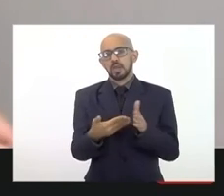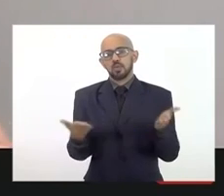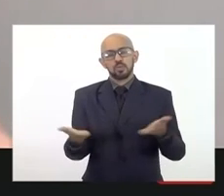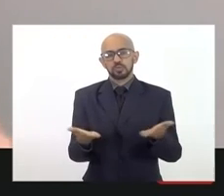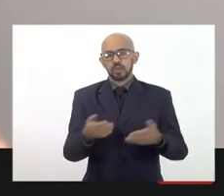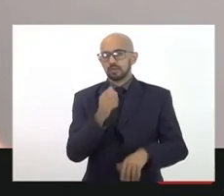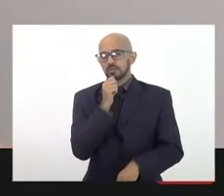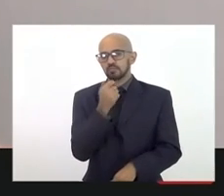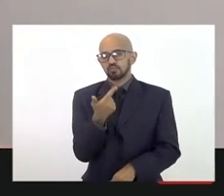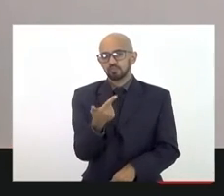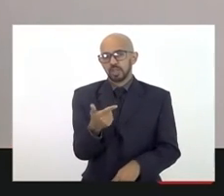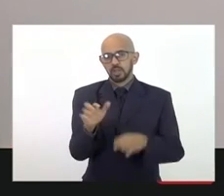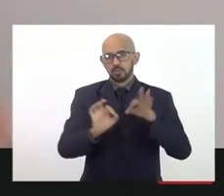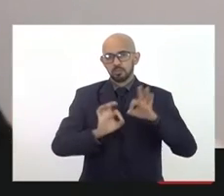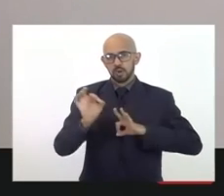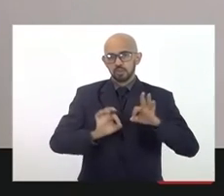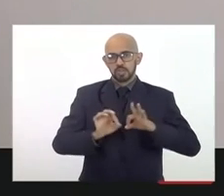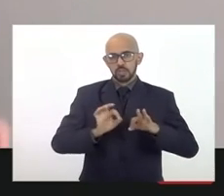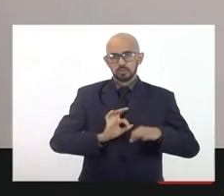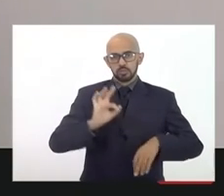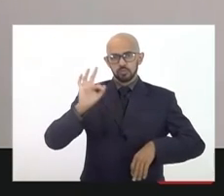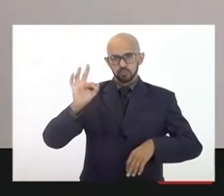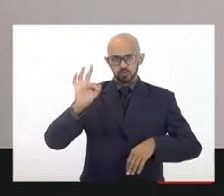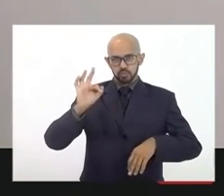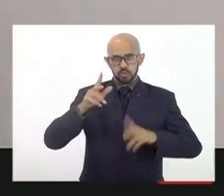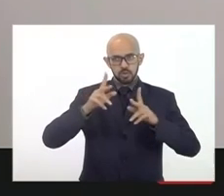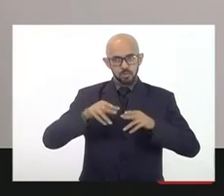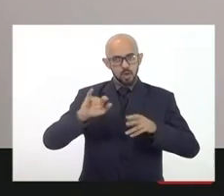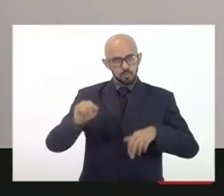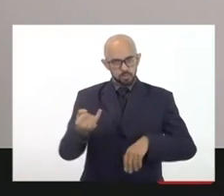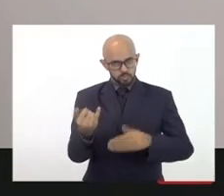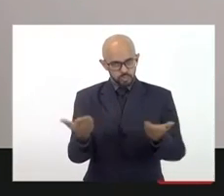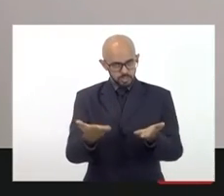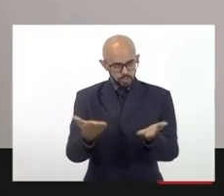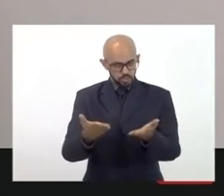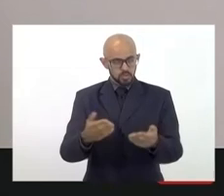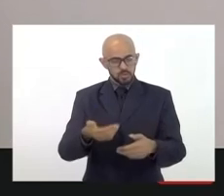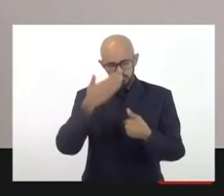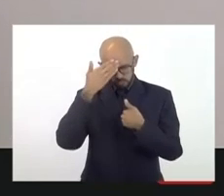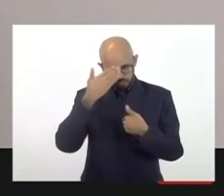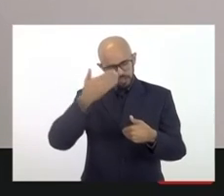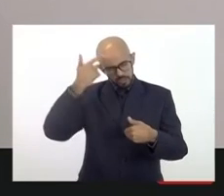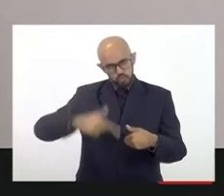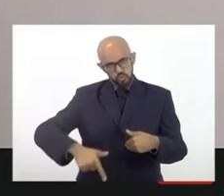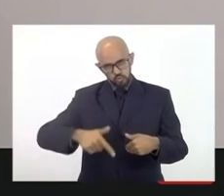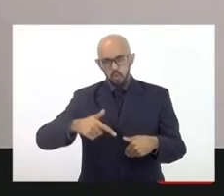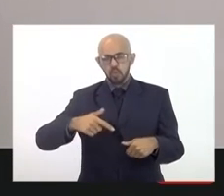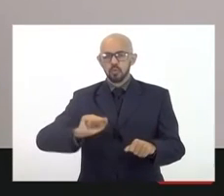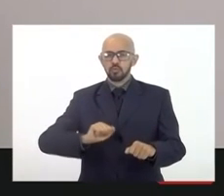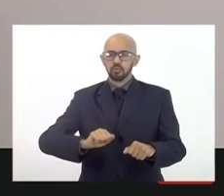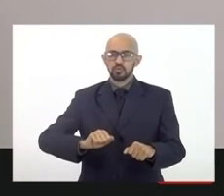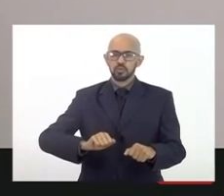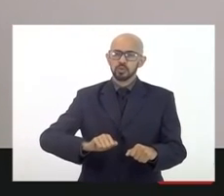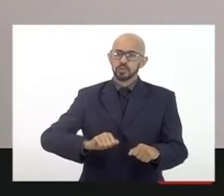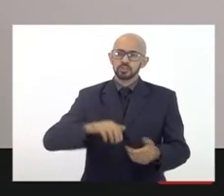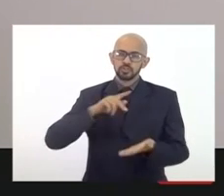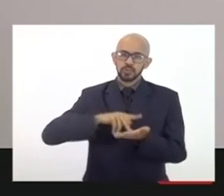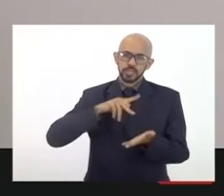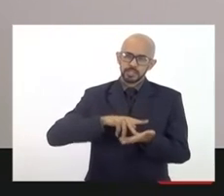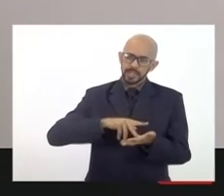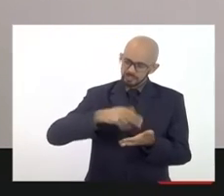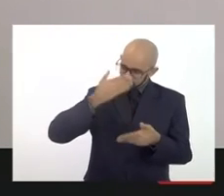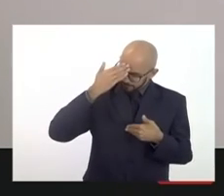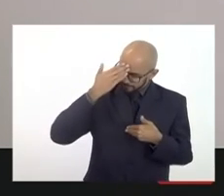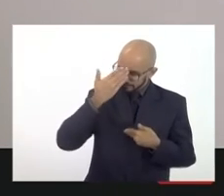tem um projeto para o futuro como essa oportunidade. Mais uma vez, muito obrigado, agradeço aí do coração e